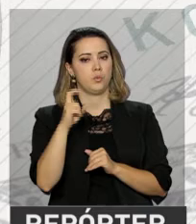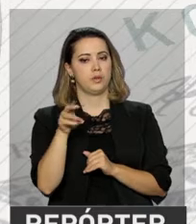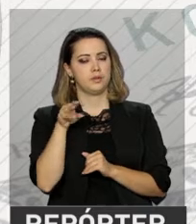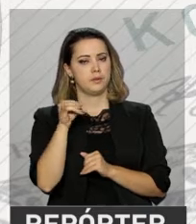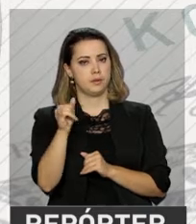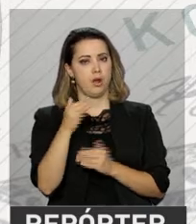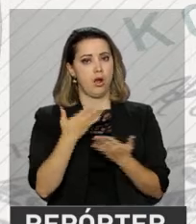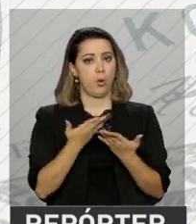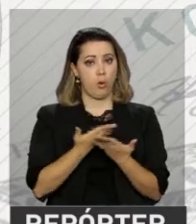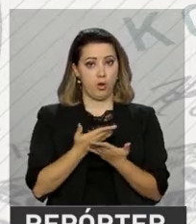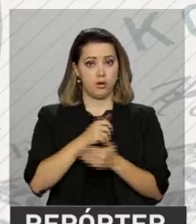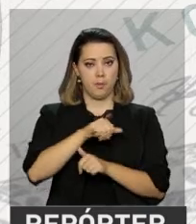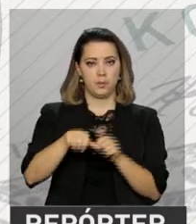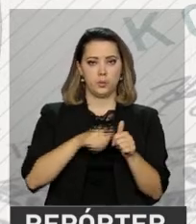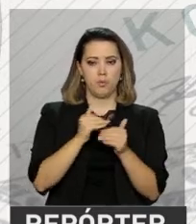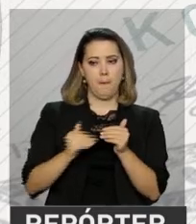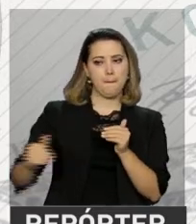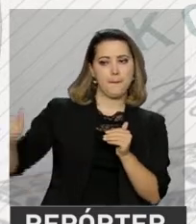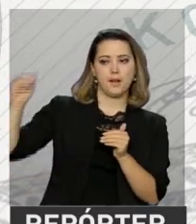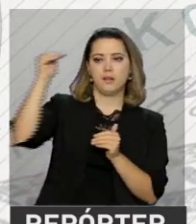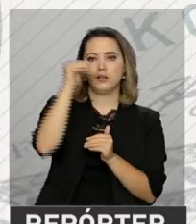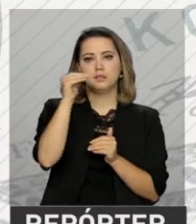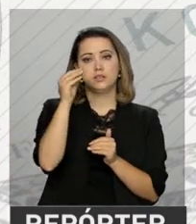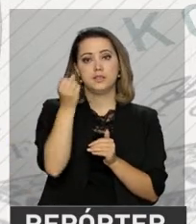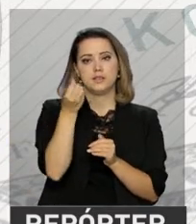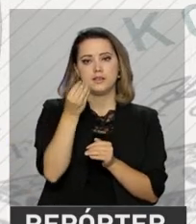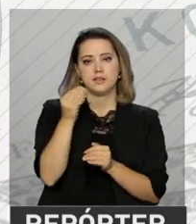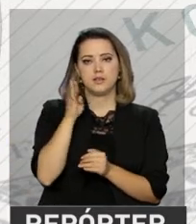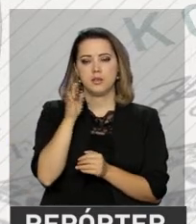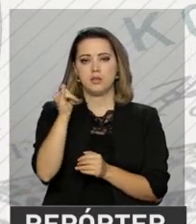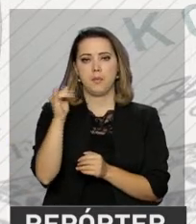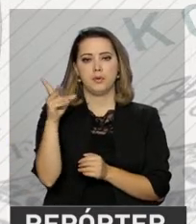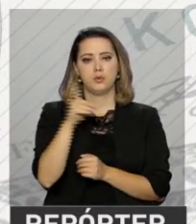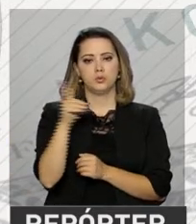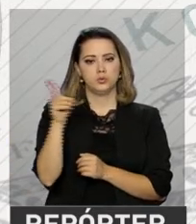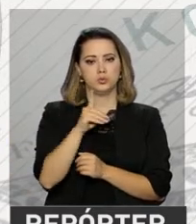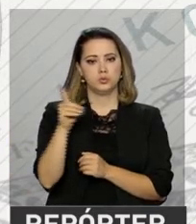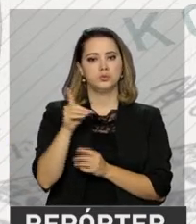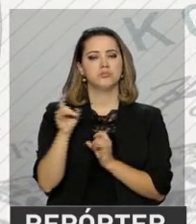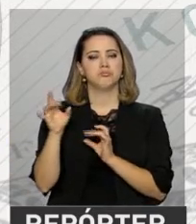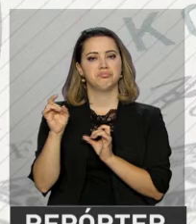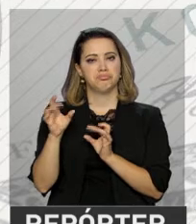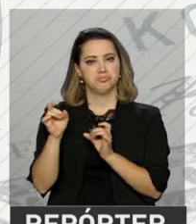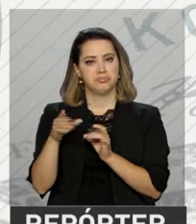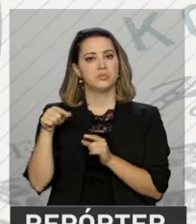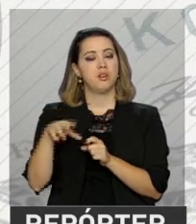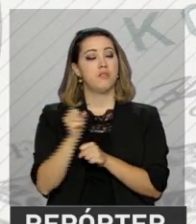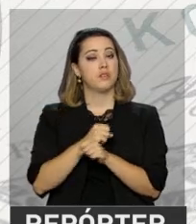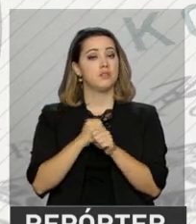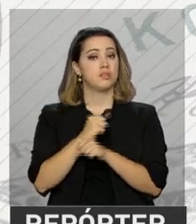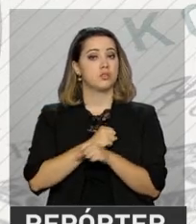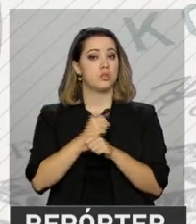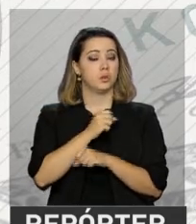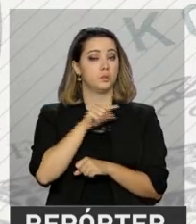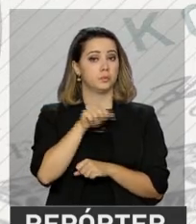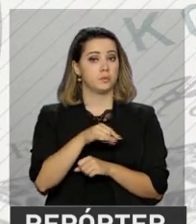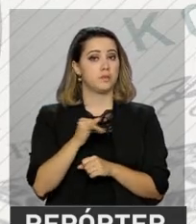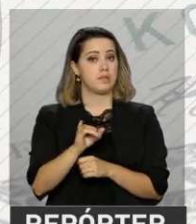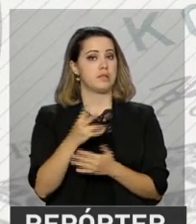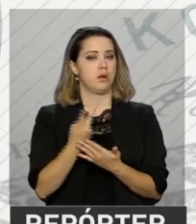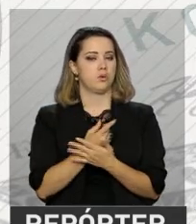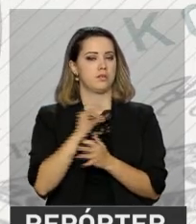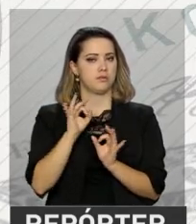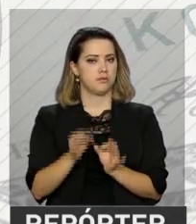dólares para mais de 60 milhões de dólares a estimativa de superávit da balança comercial para 2017 caso se